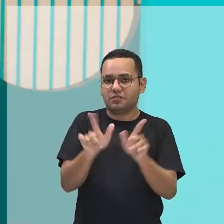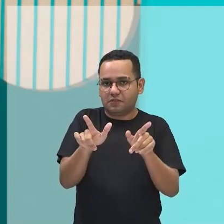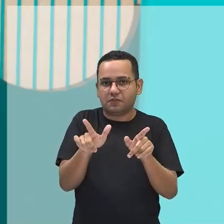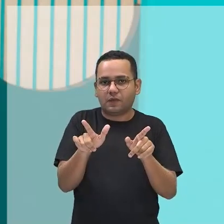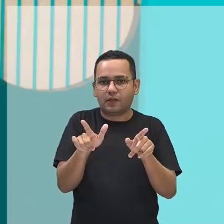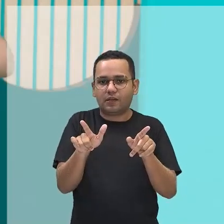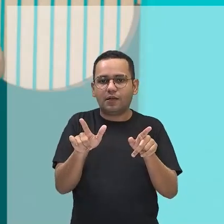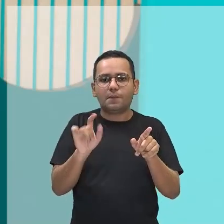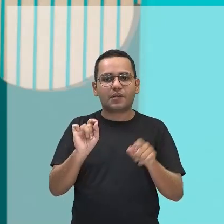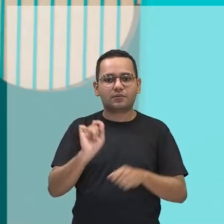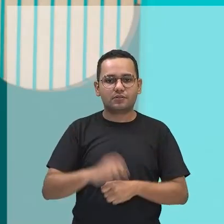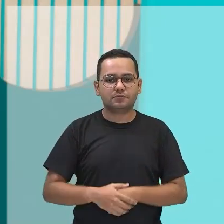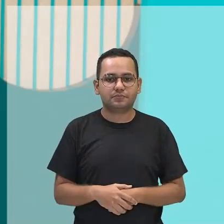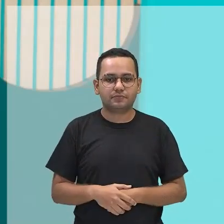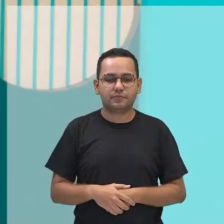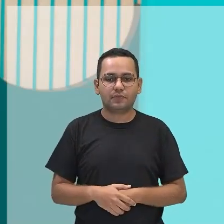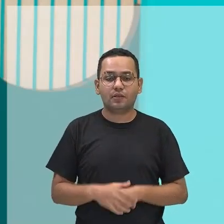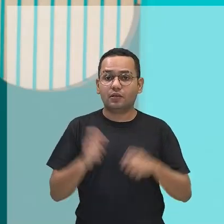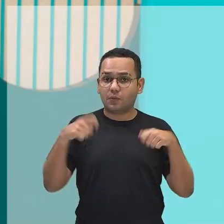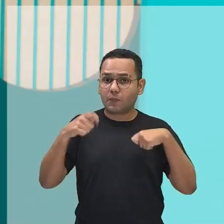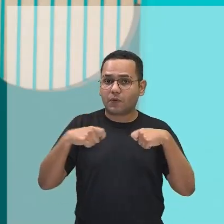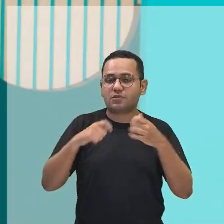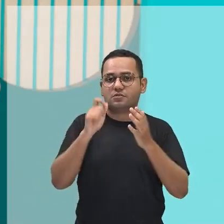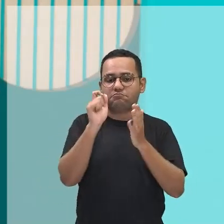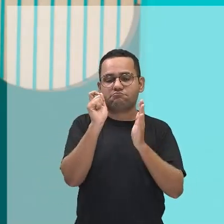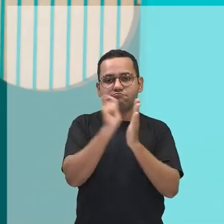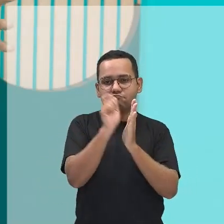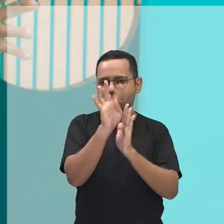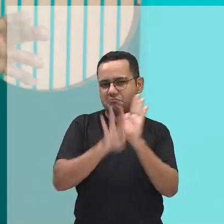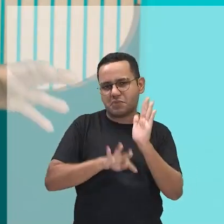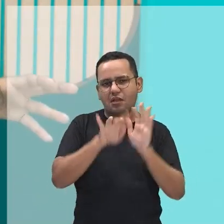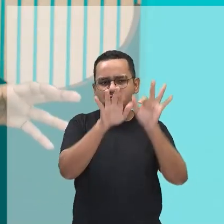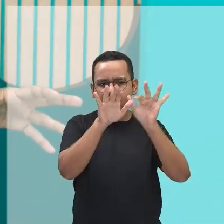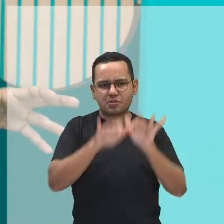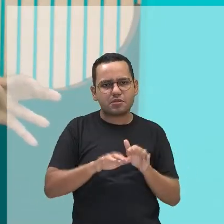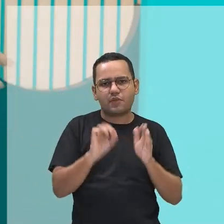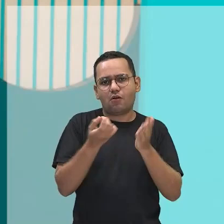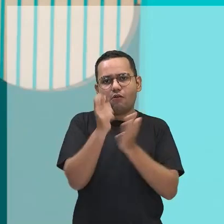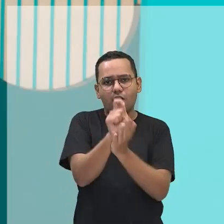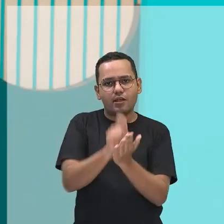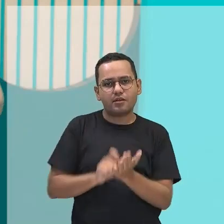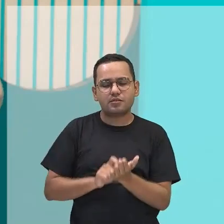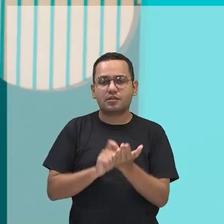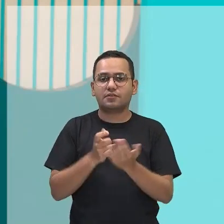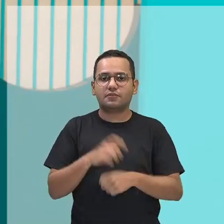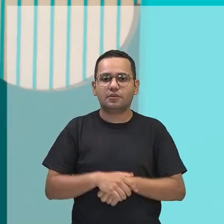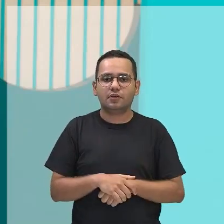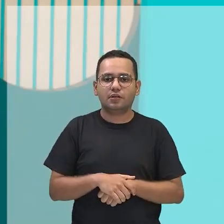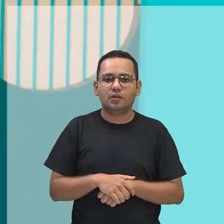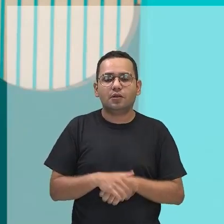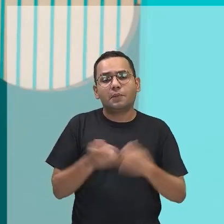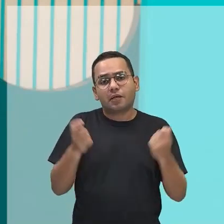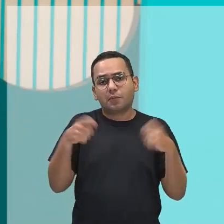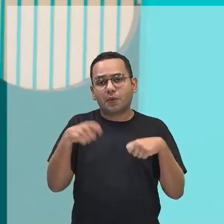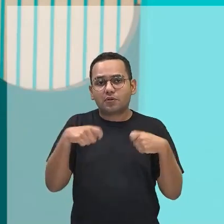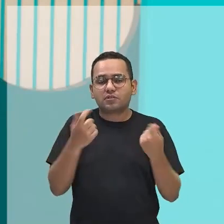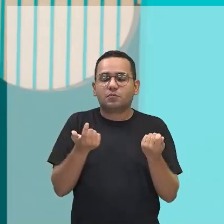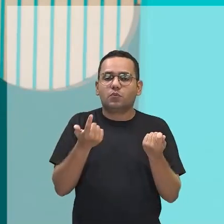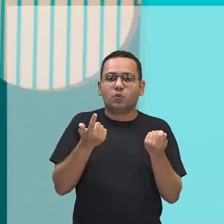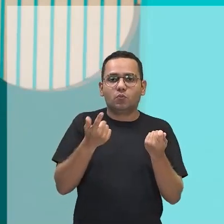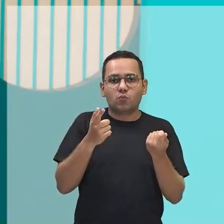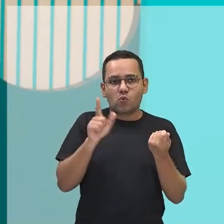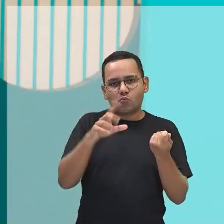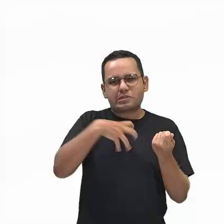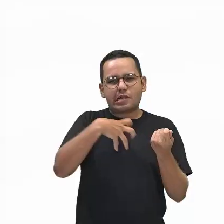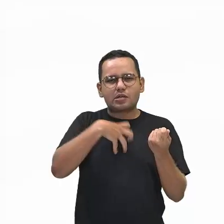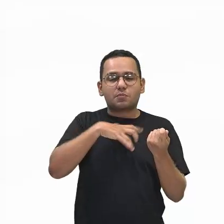na hora de escrever um texto a gente, por exemplo, não use determinado sentido, mas outro sentido. Então acompanhe aí